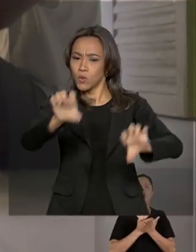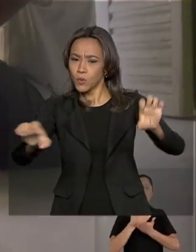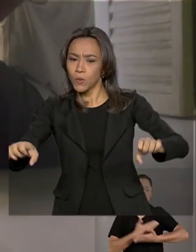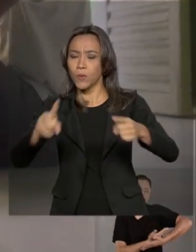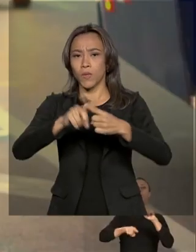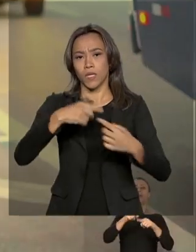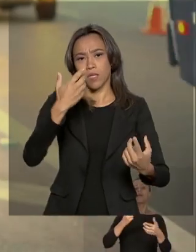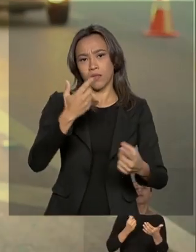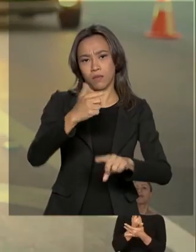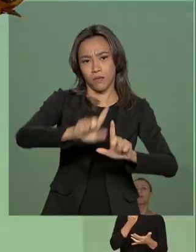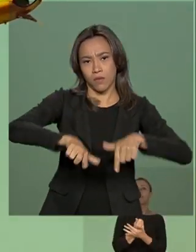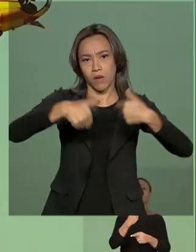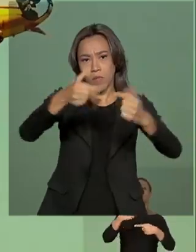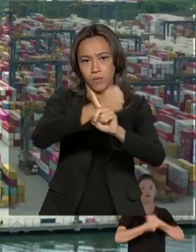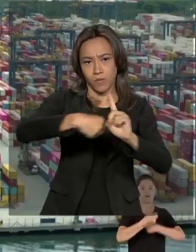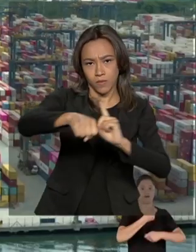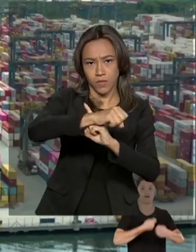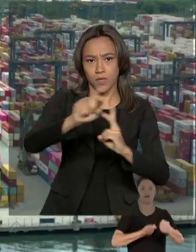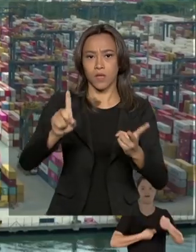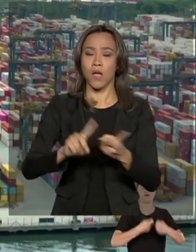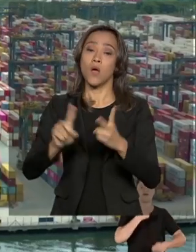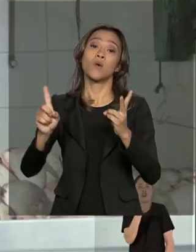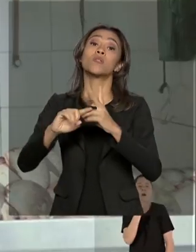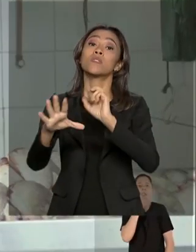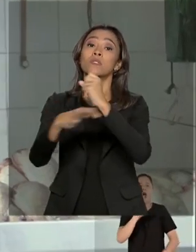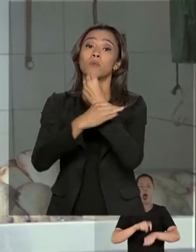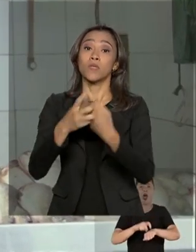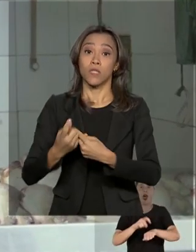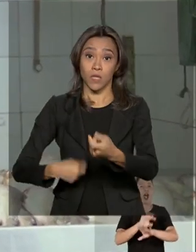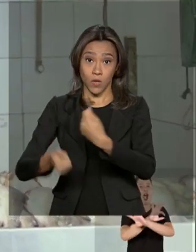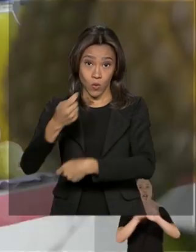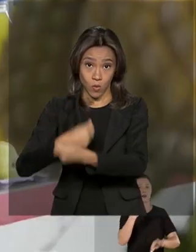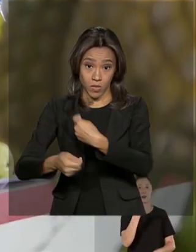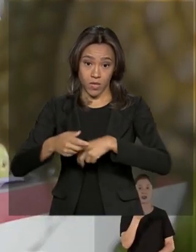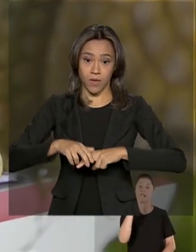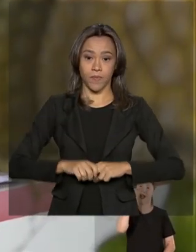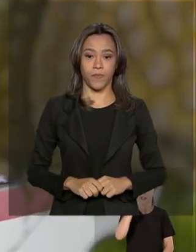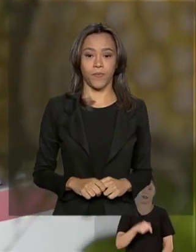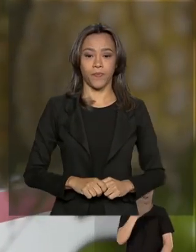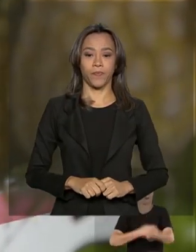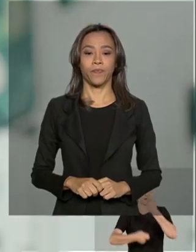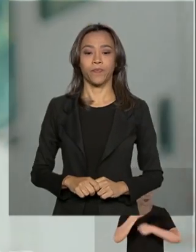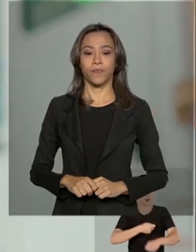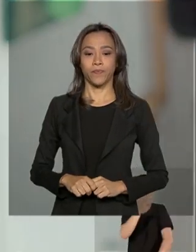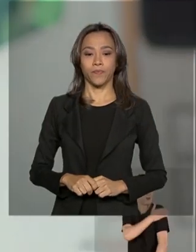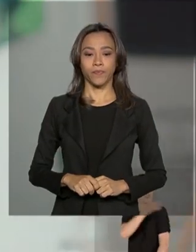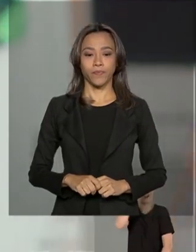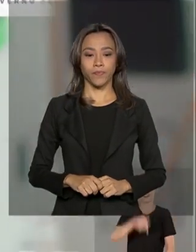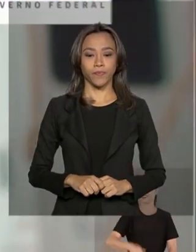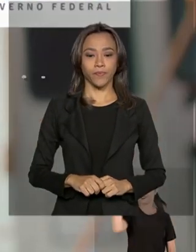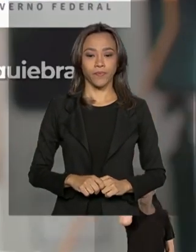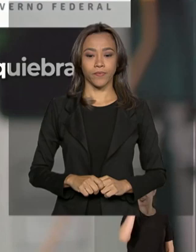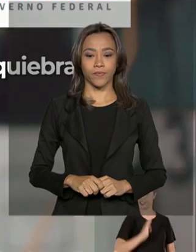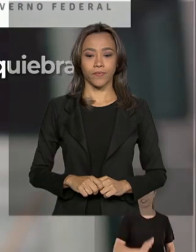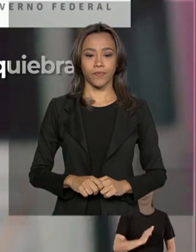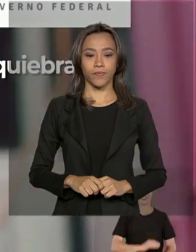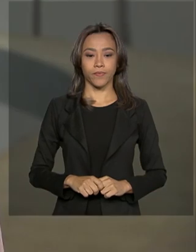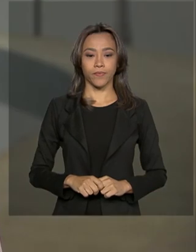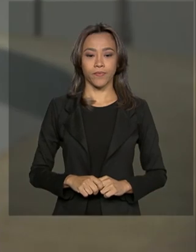ações sociais, segurança pública e economia. Aqui é economia mais forte. Aqui é Brasil.